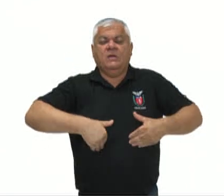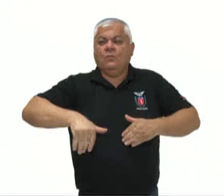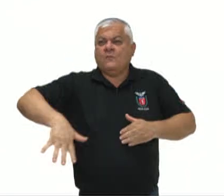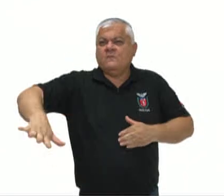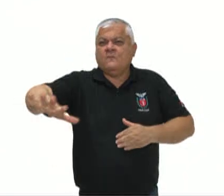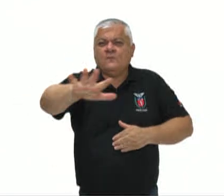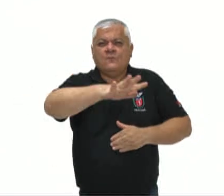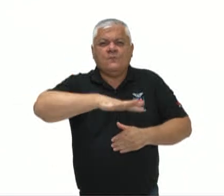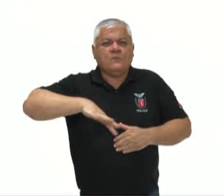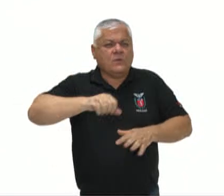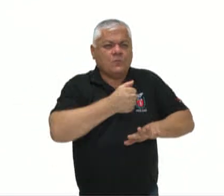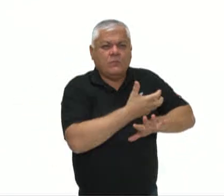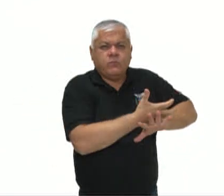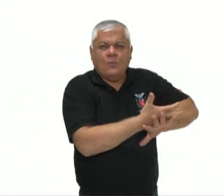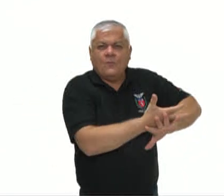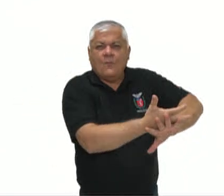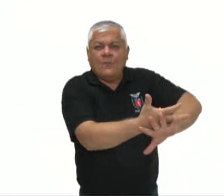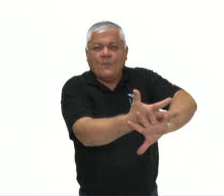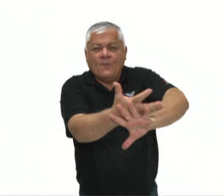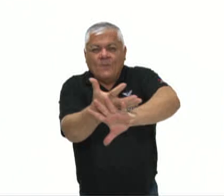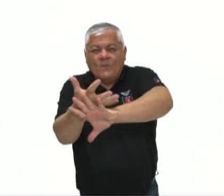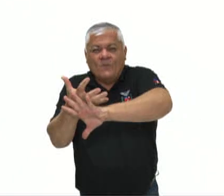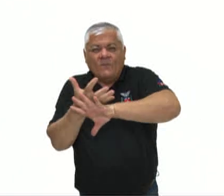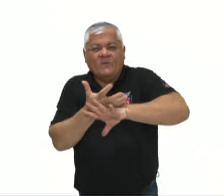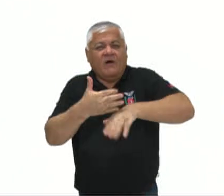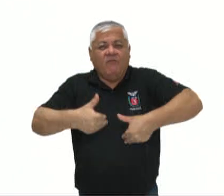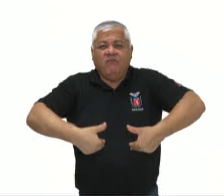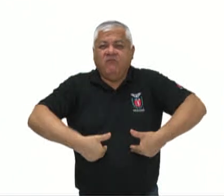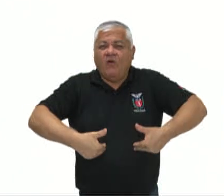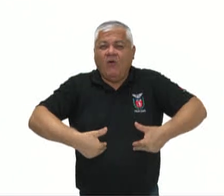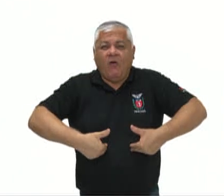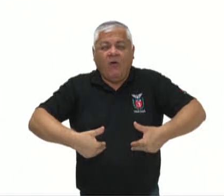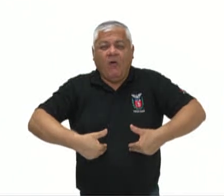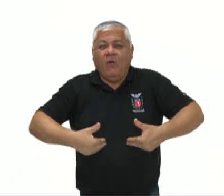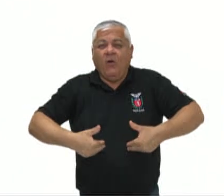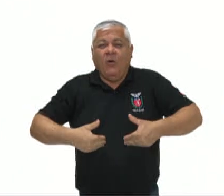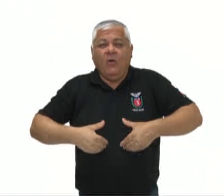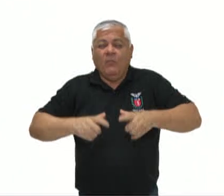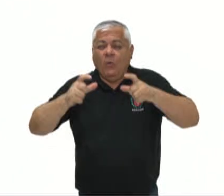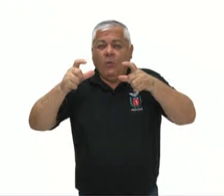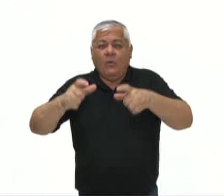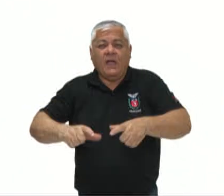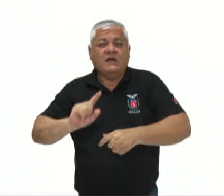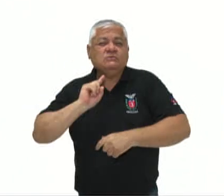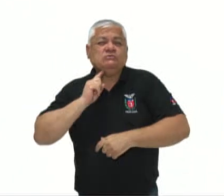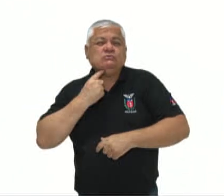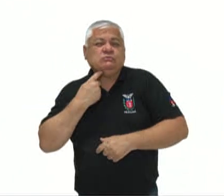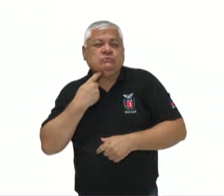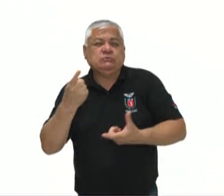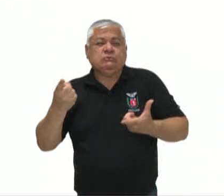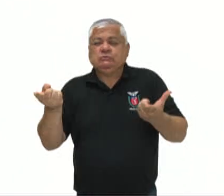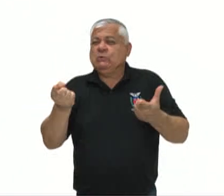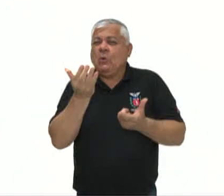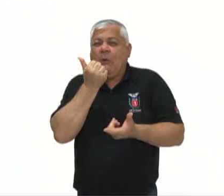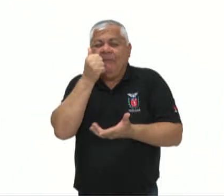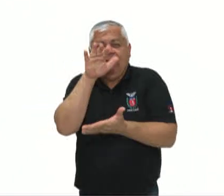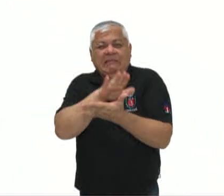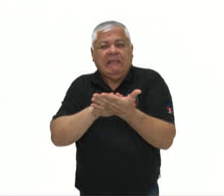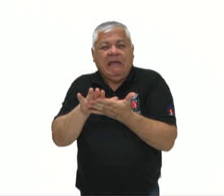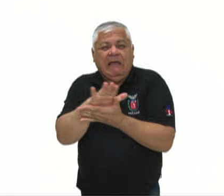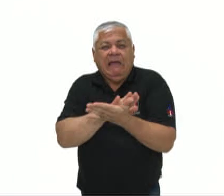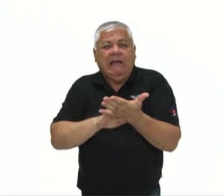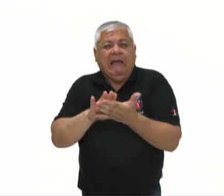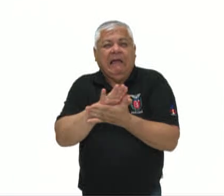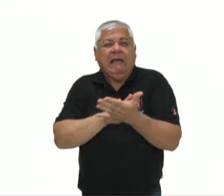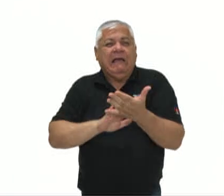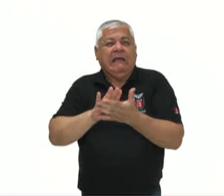Vinha seca e trágica, surgindo no fundo sujo dos sacos vazios, na descarnada